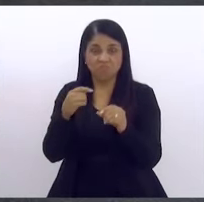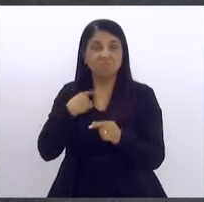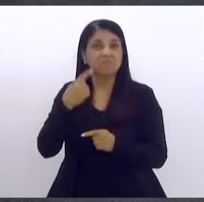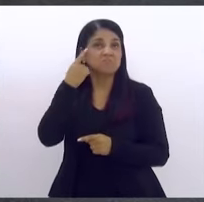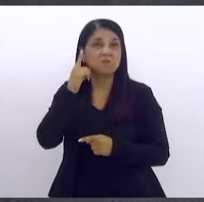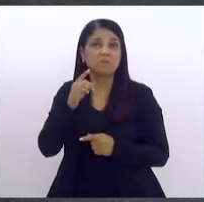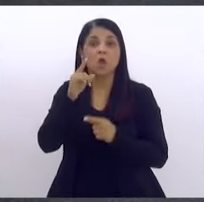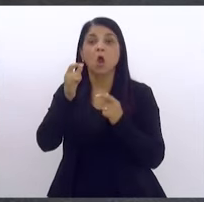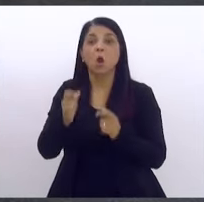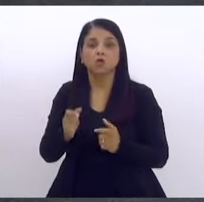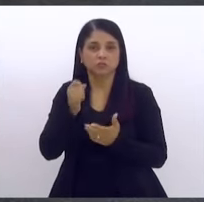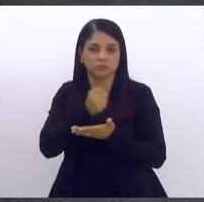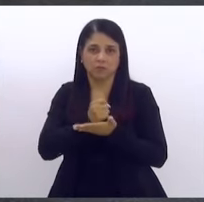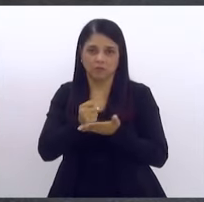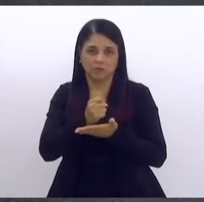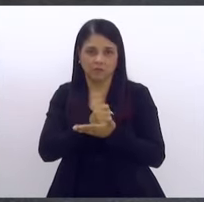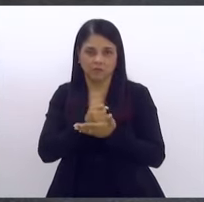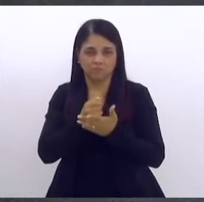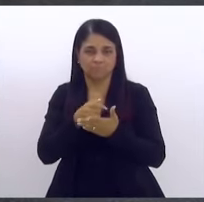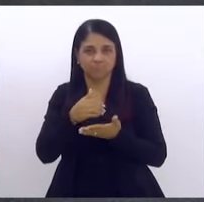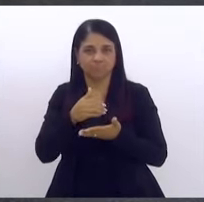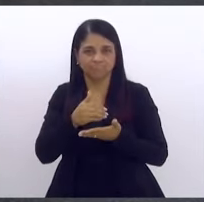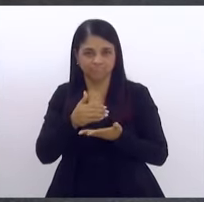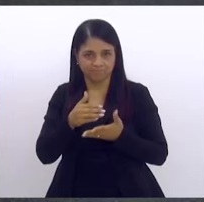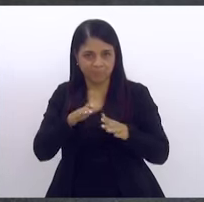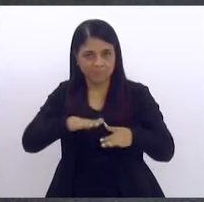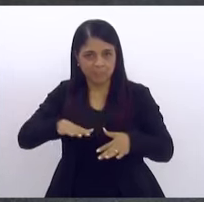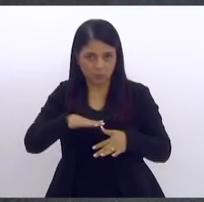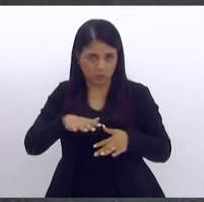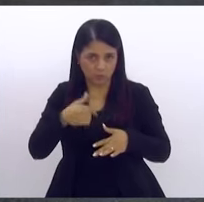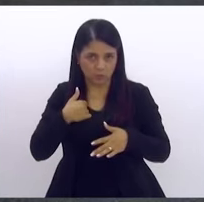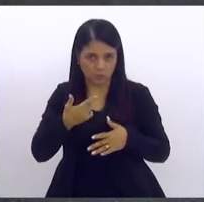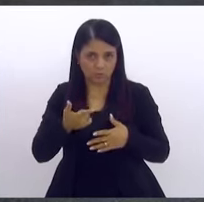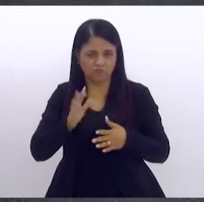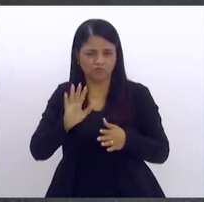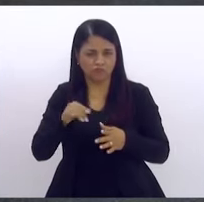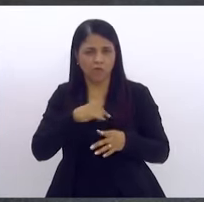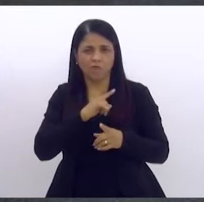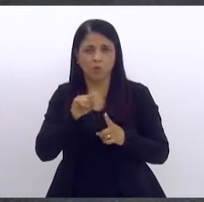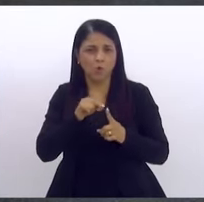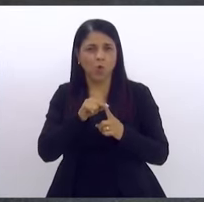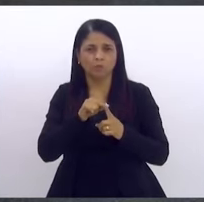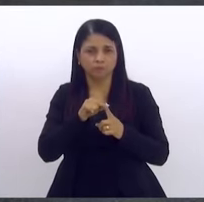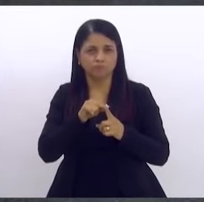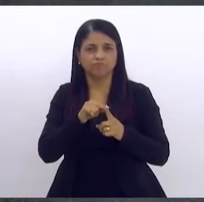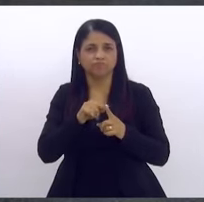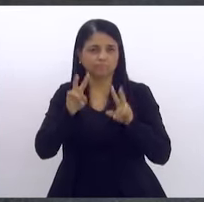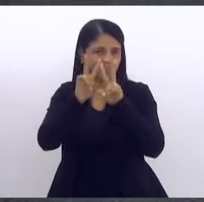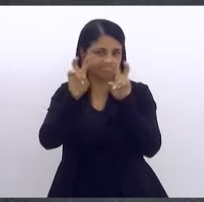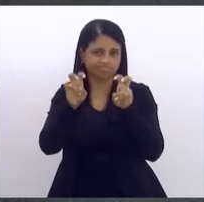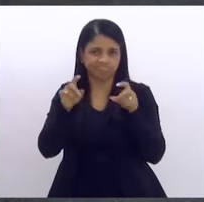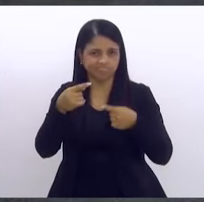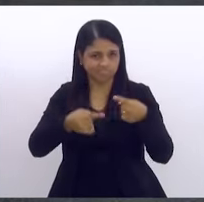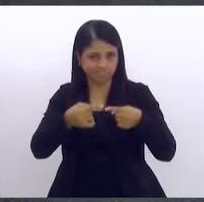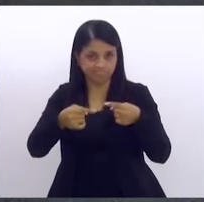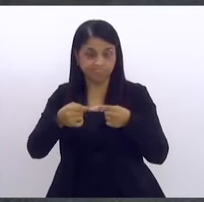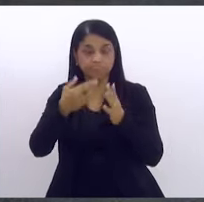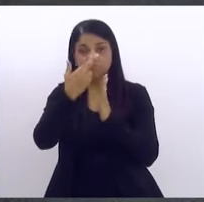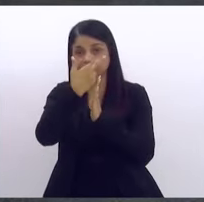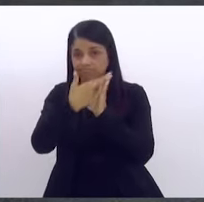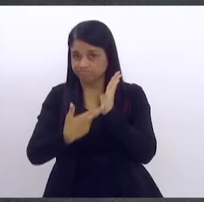estava contratada. Isso já foi objeto até de muitas matérias. Mas o